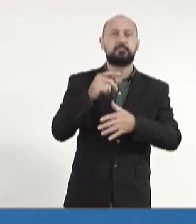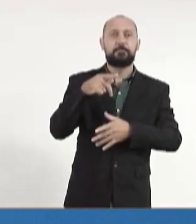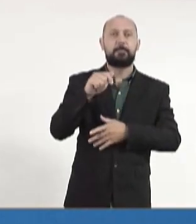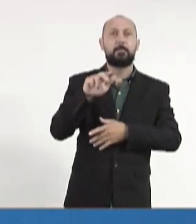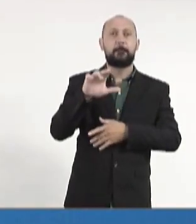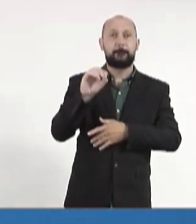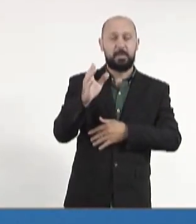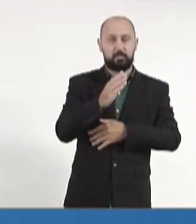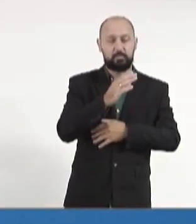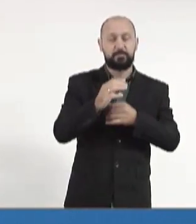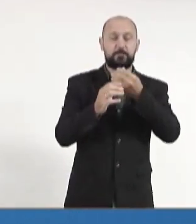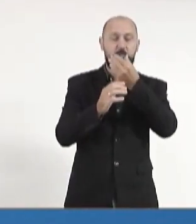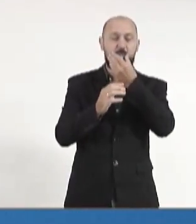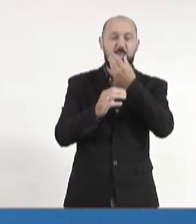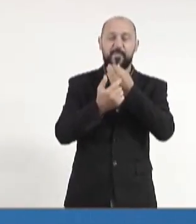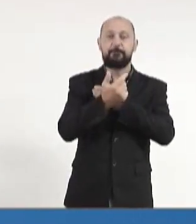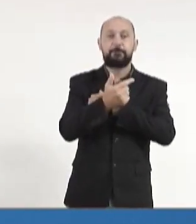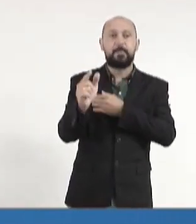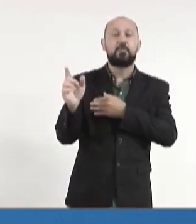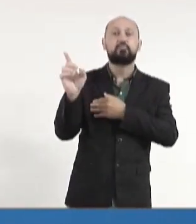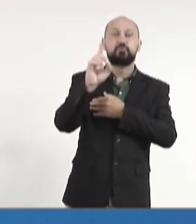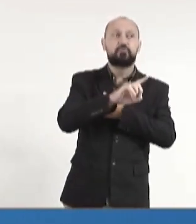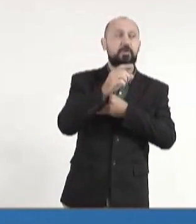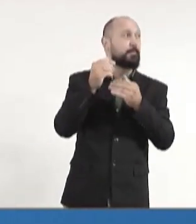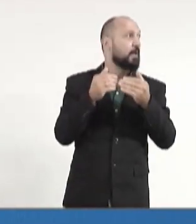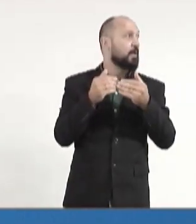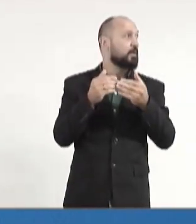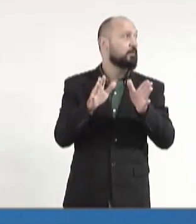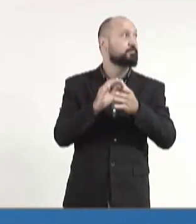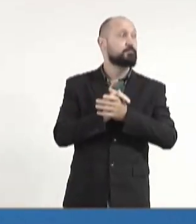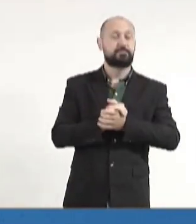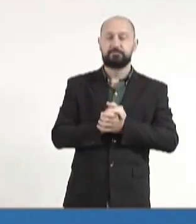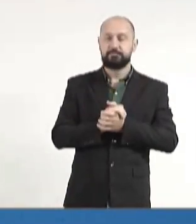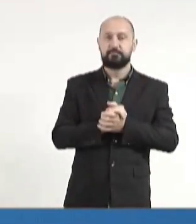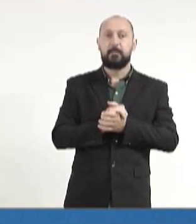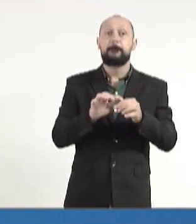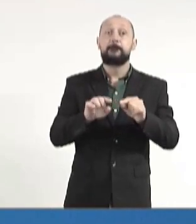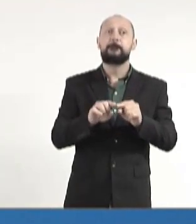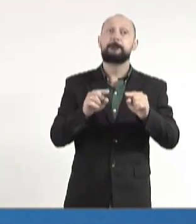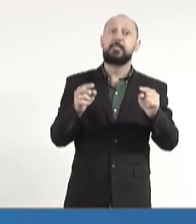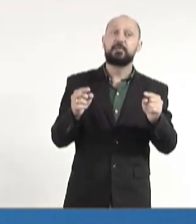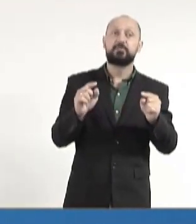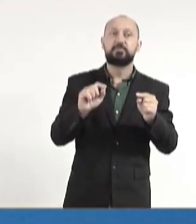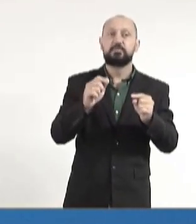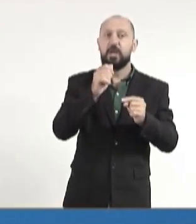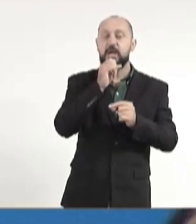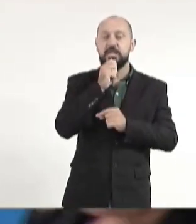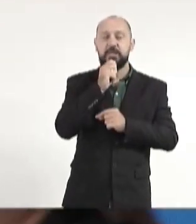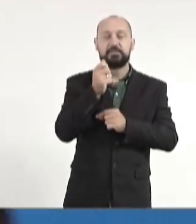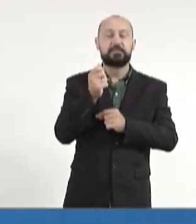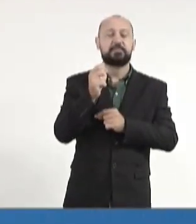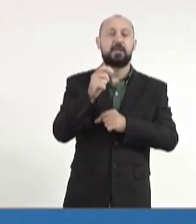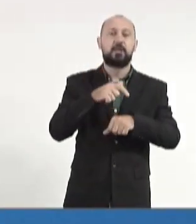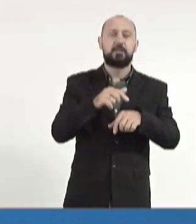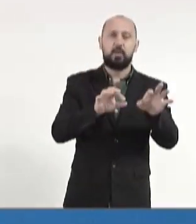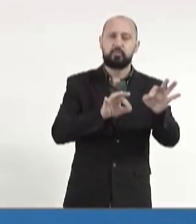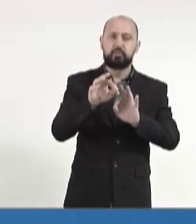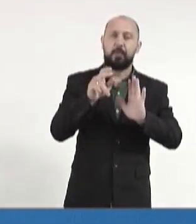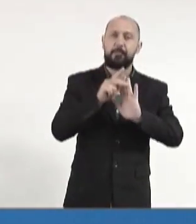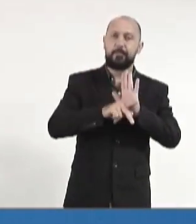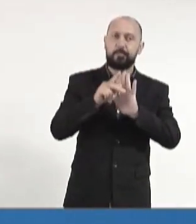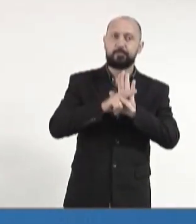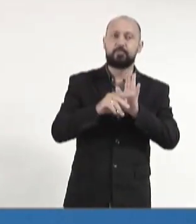para insumos biológicos. A informação foi anunciada pelo ministro do